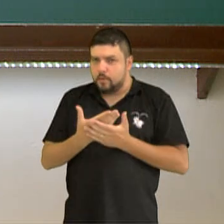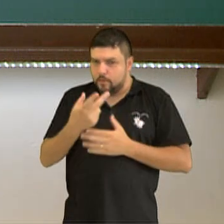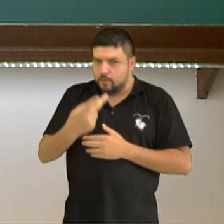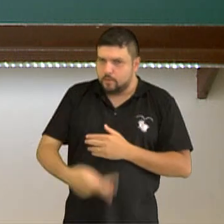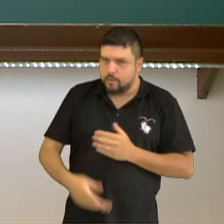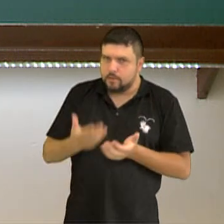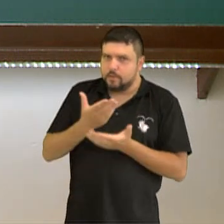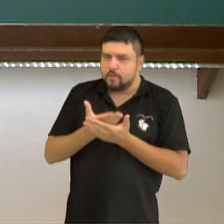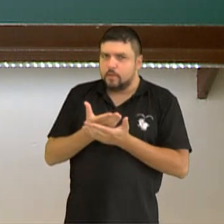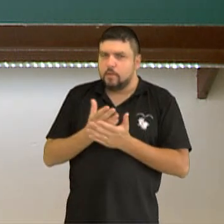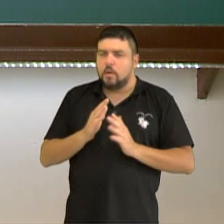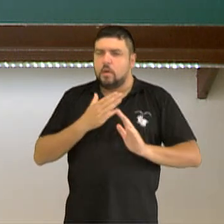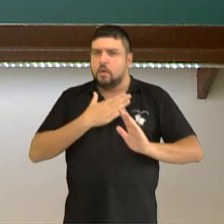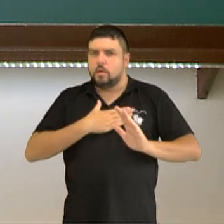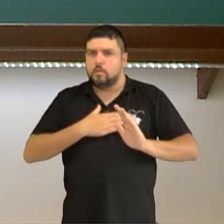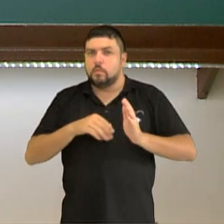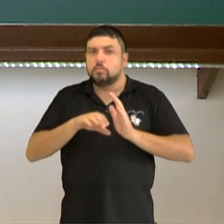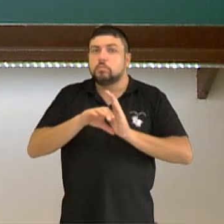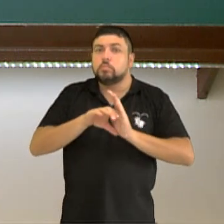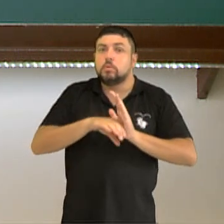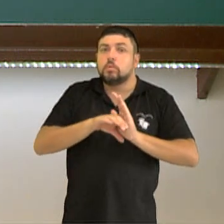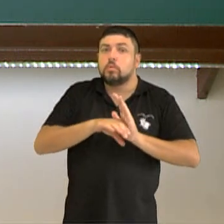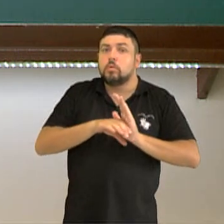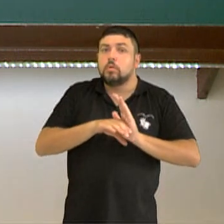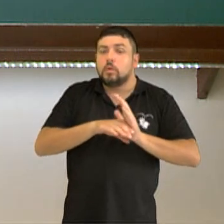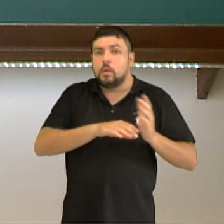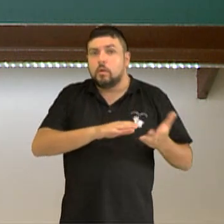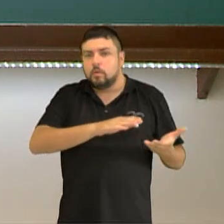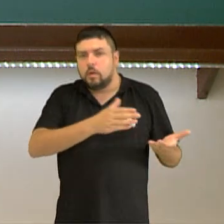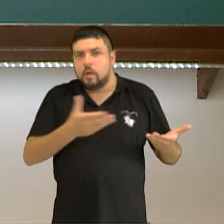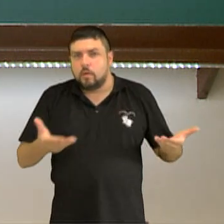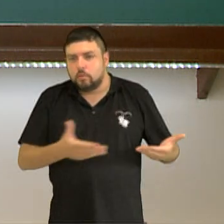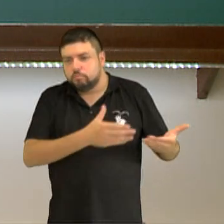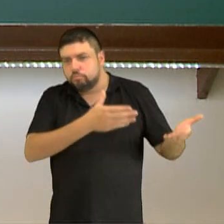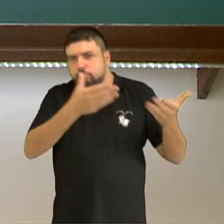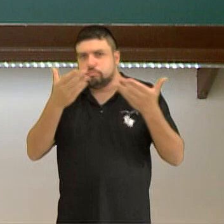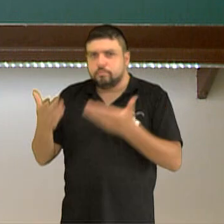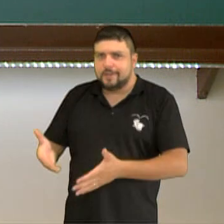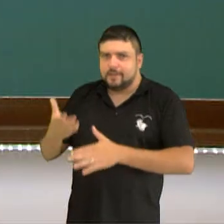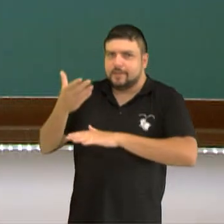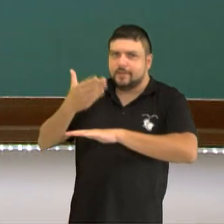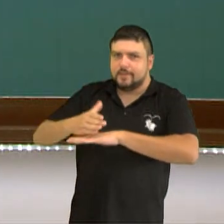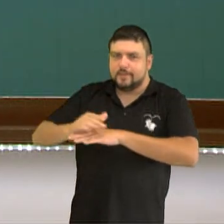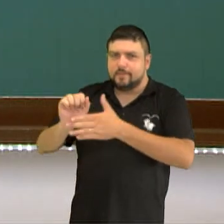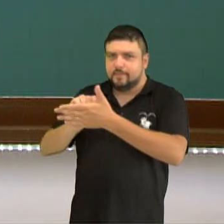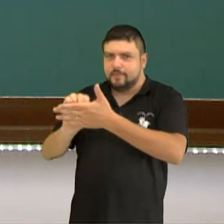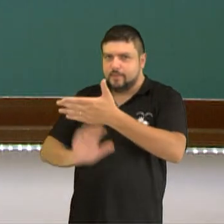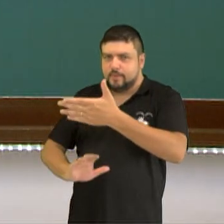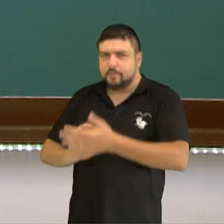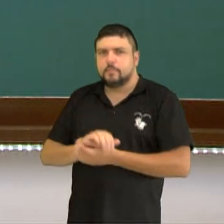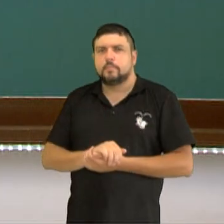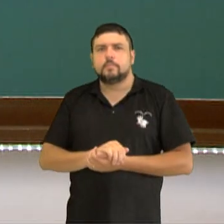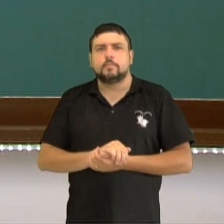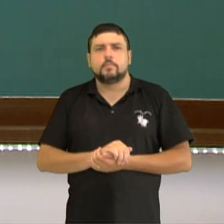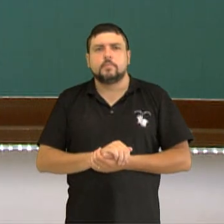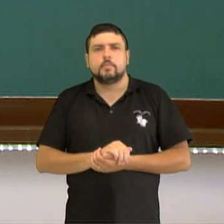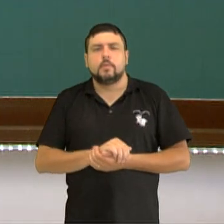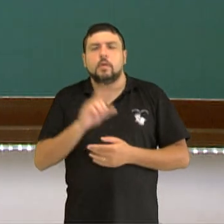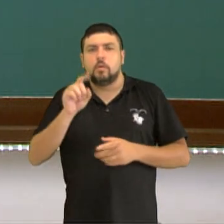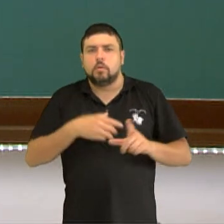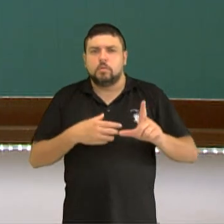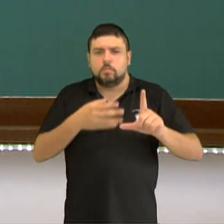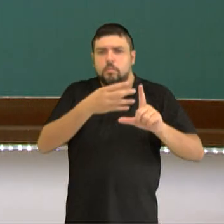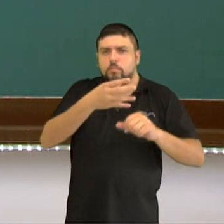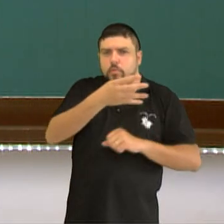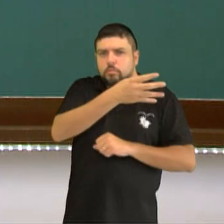aplicar os dois conceitos aí que você registrou, tá bom? Exercício 1. Construir no mesmo plano cartesiano